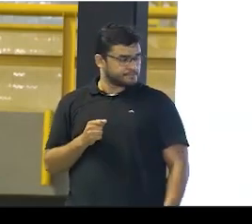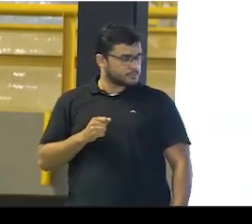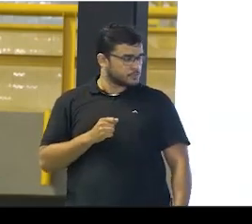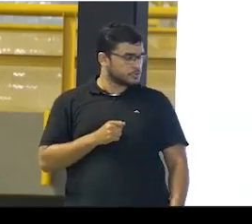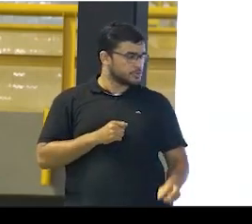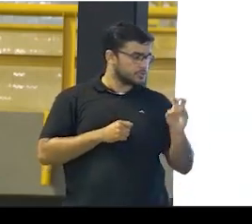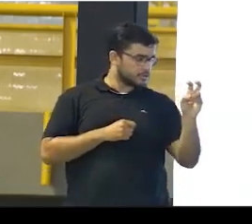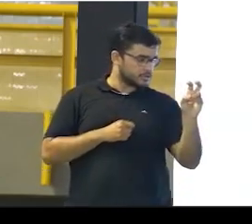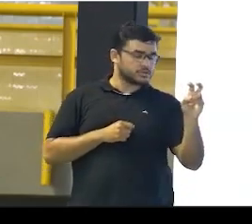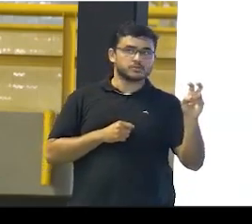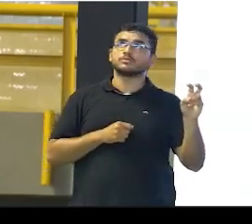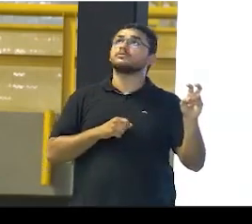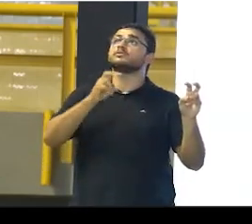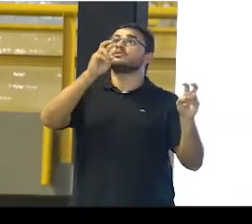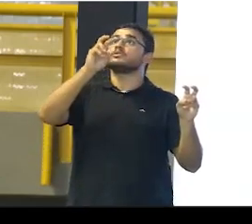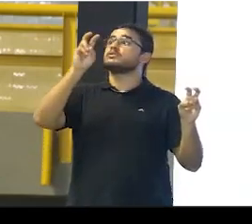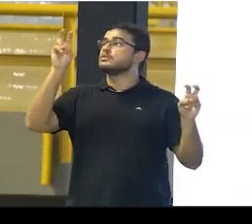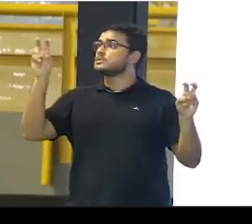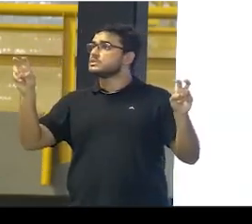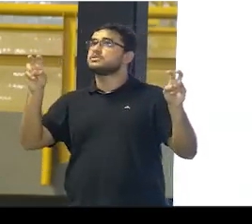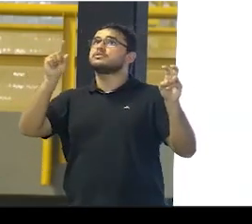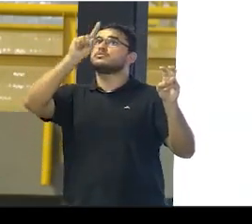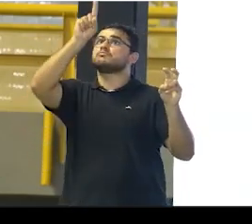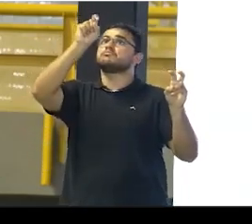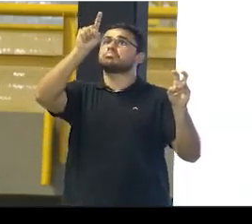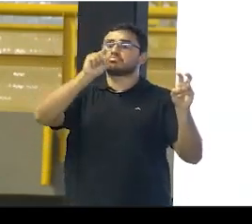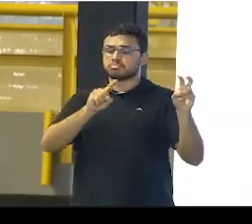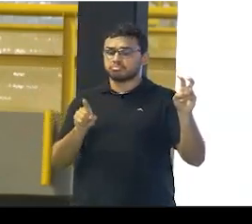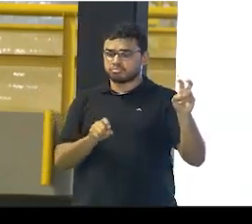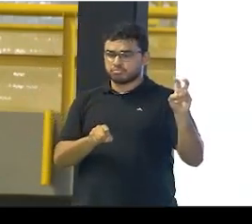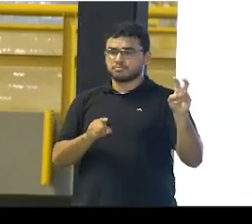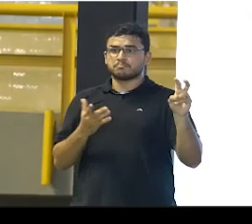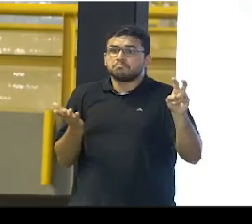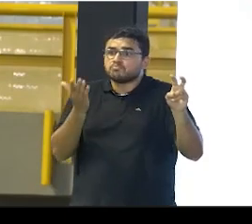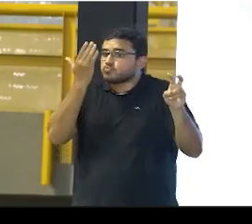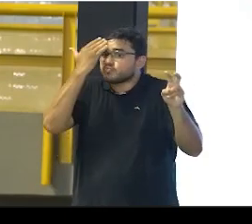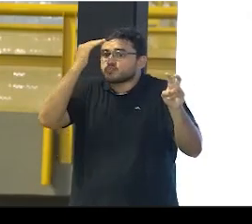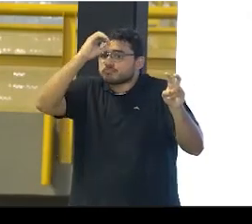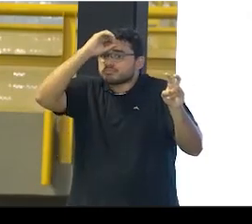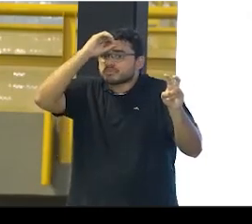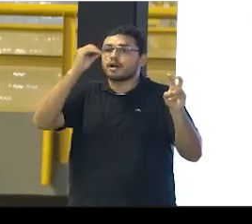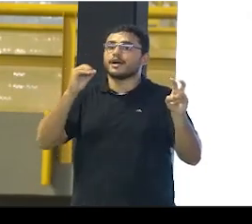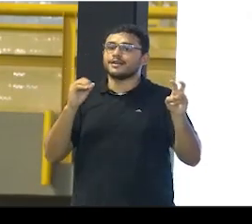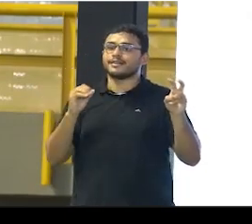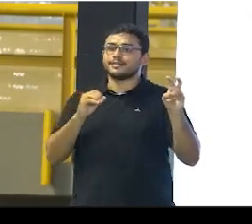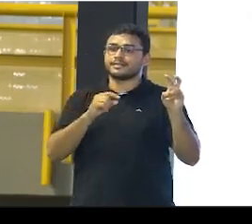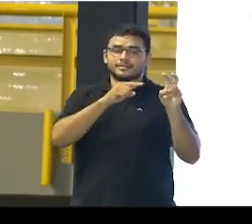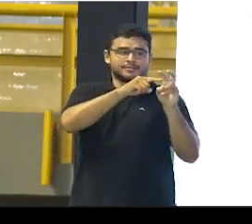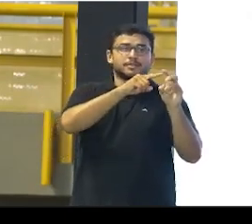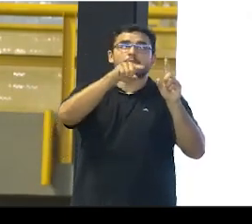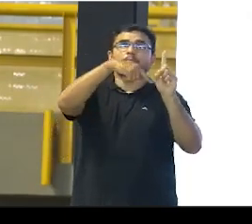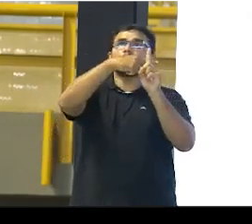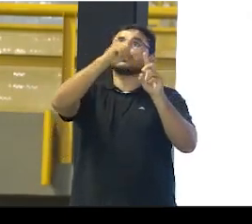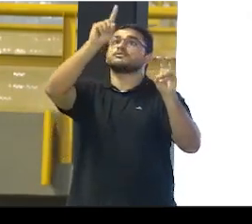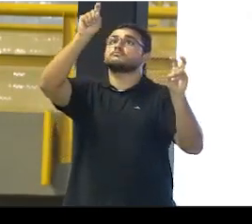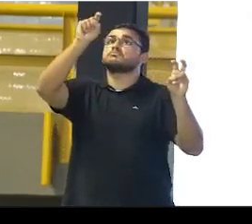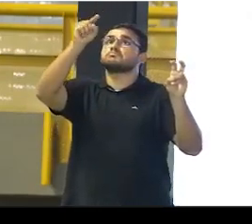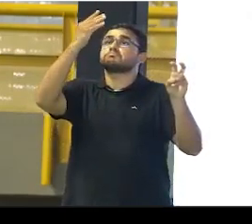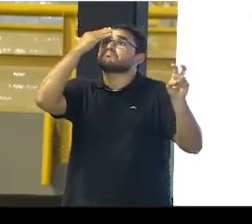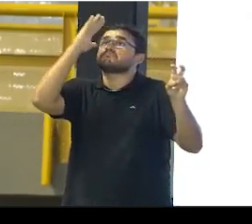eu conseguiria, nesses 800 centímetros, encaixar